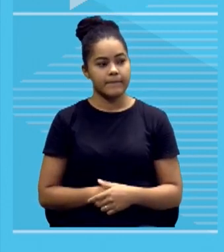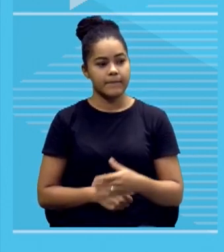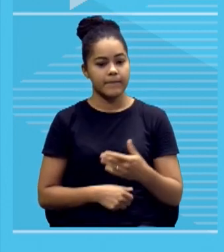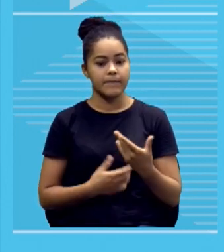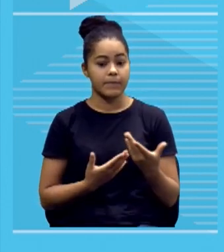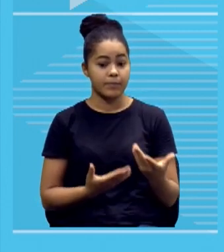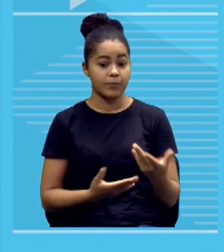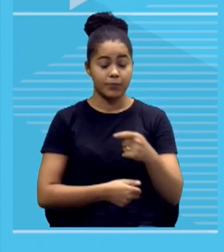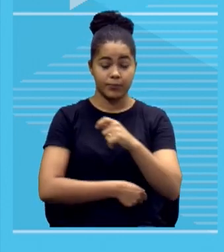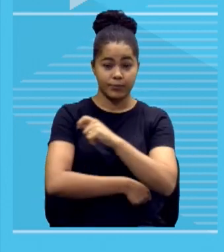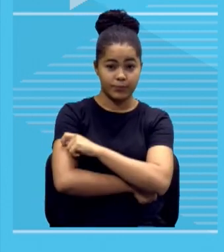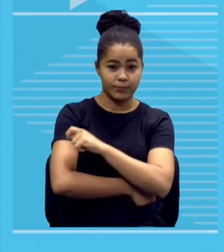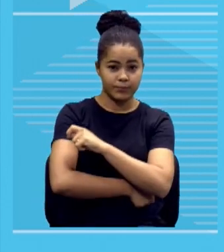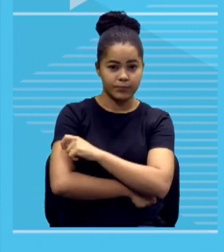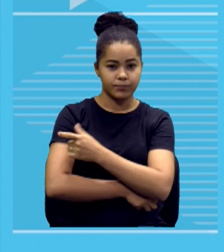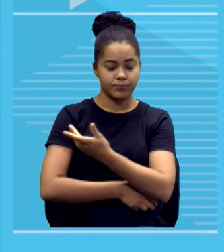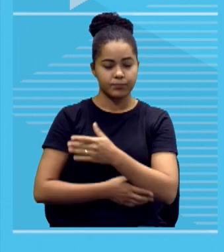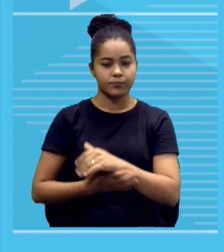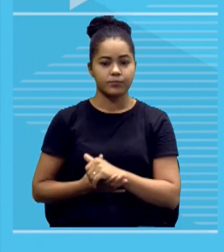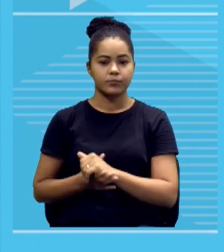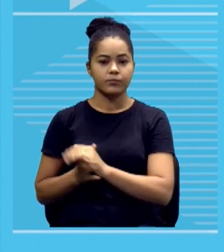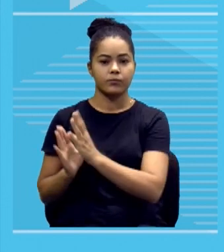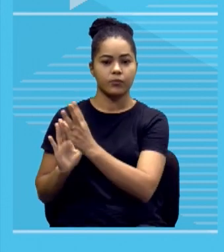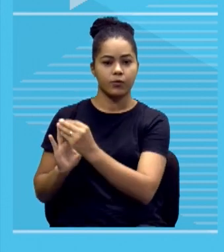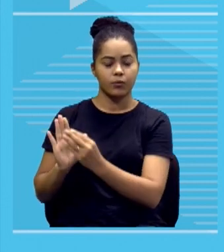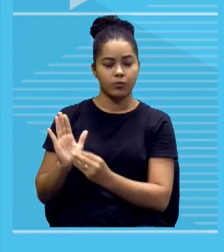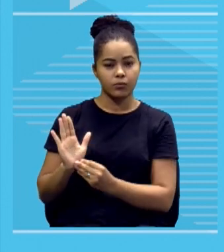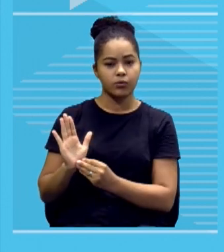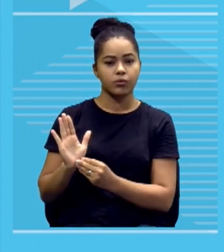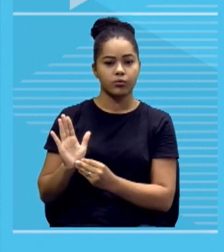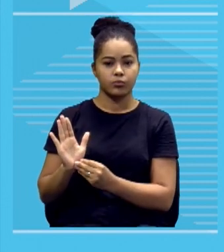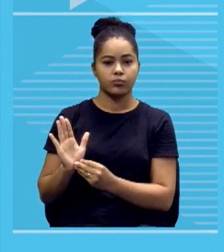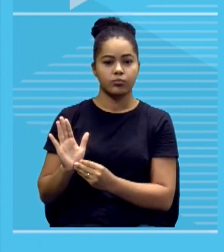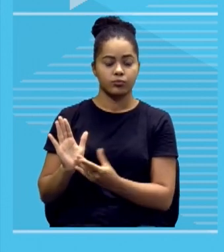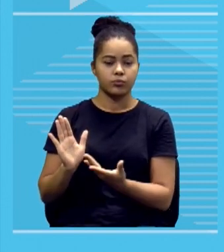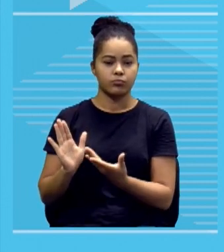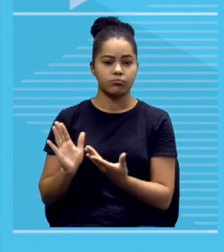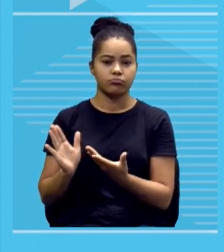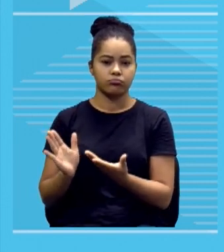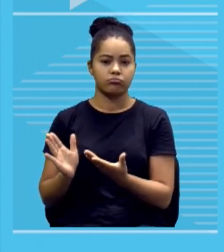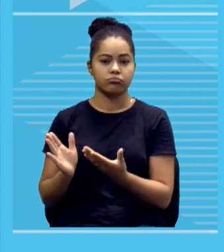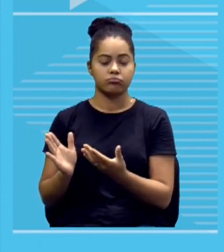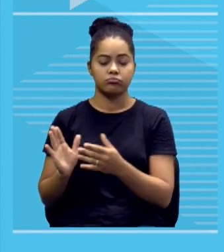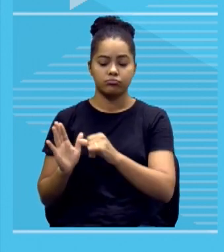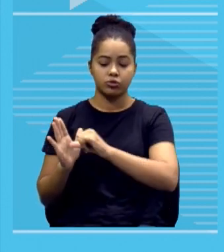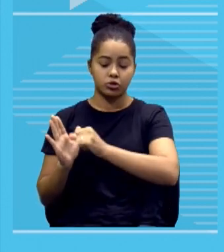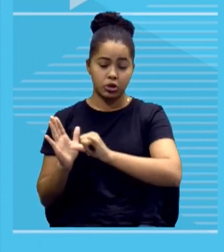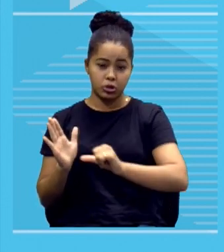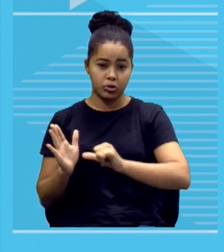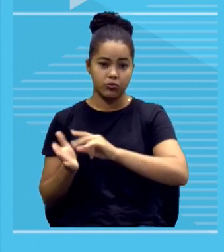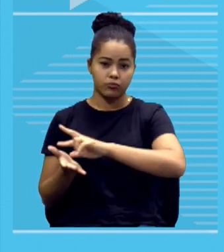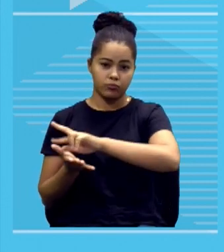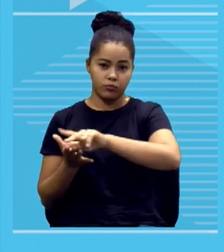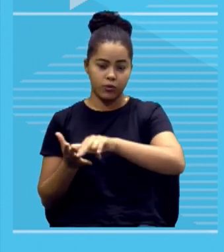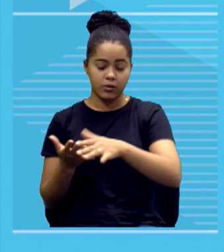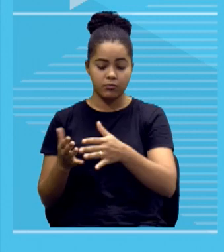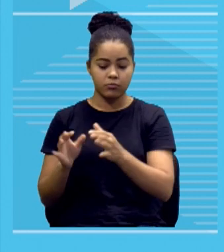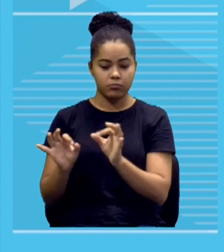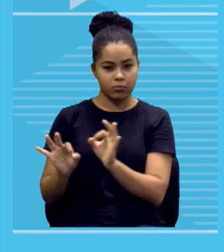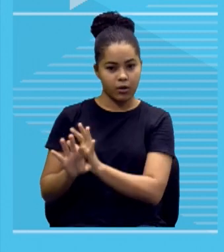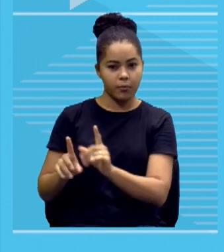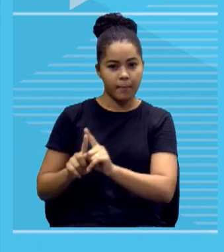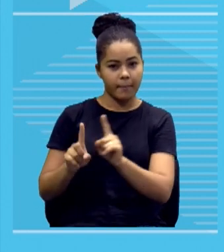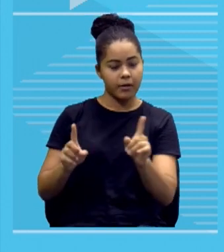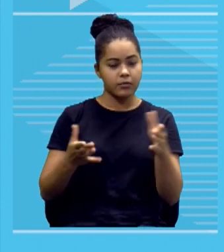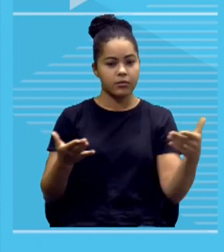Certo. Então a gente termina nessa primeira parte da aula, que era falando de geradores elétricos. Agora a gente vai